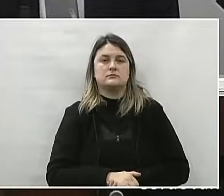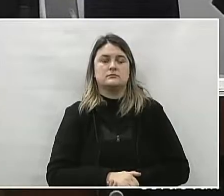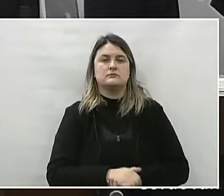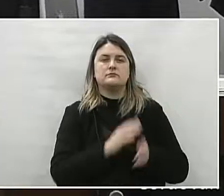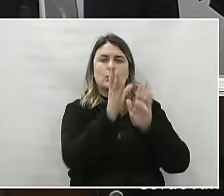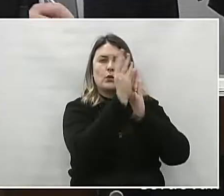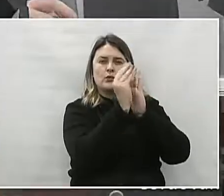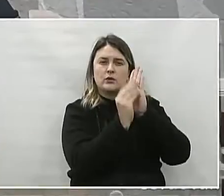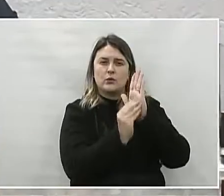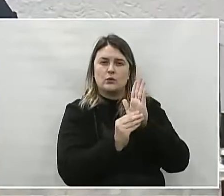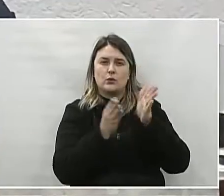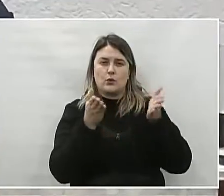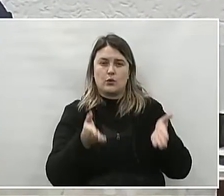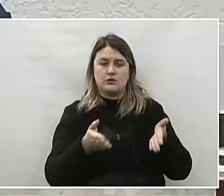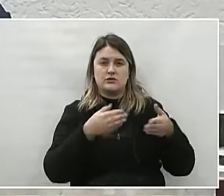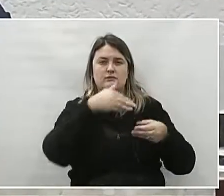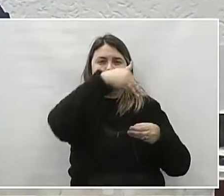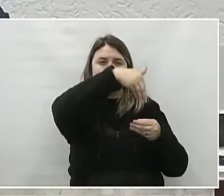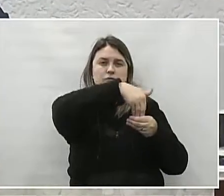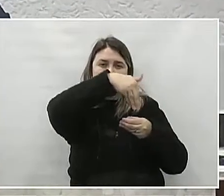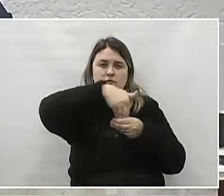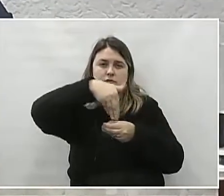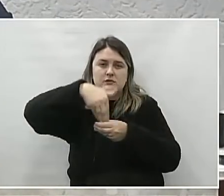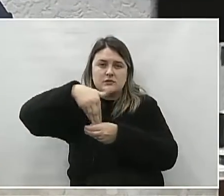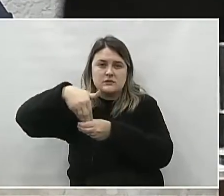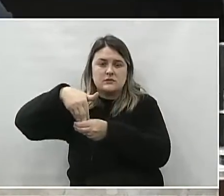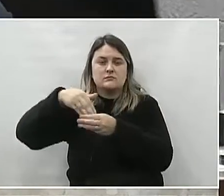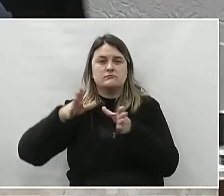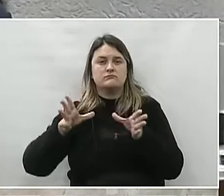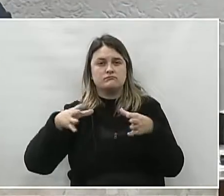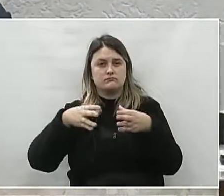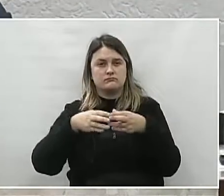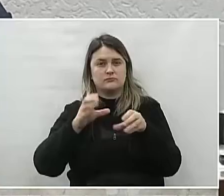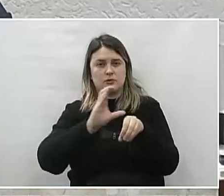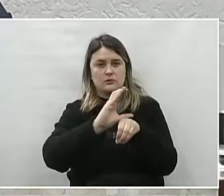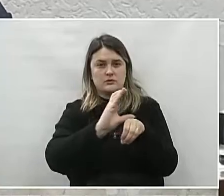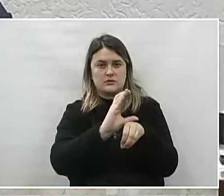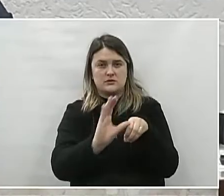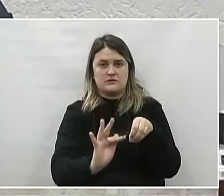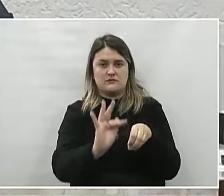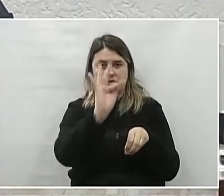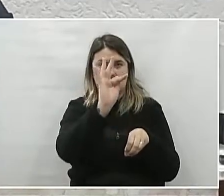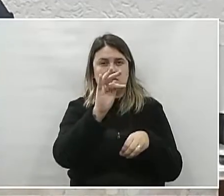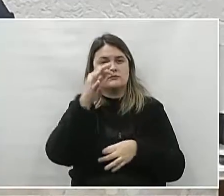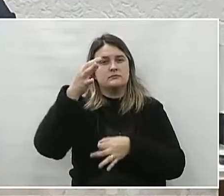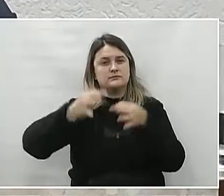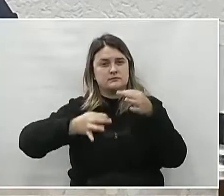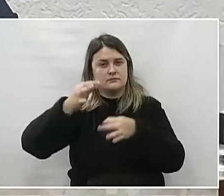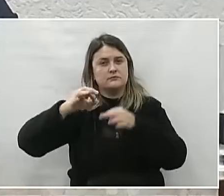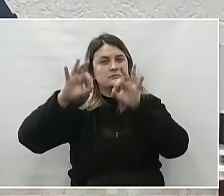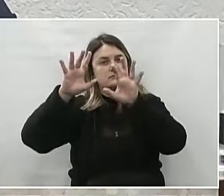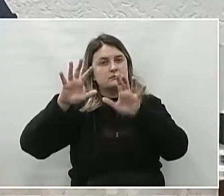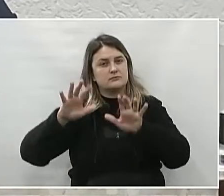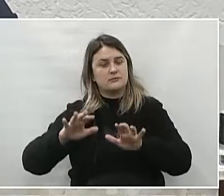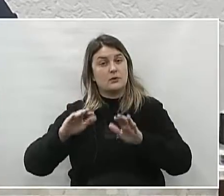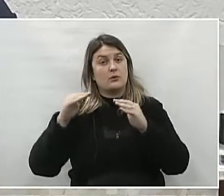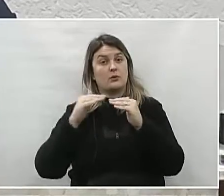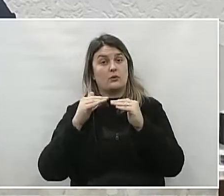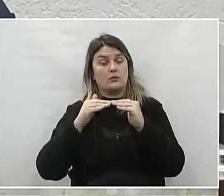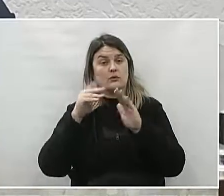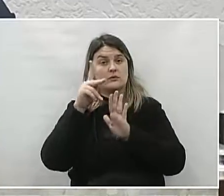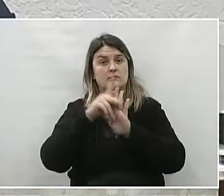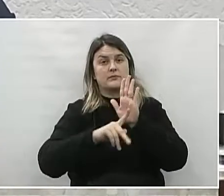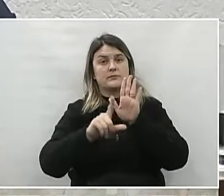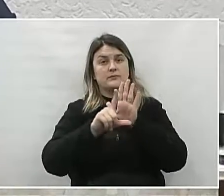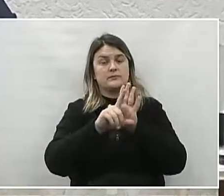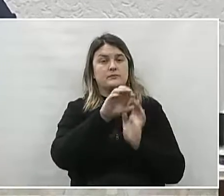Matéria da ordem do dia. Votação no parecer fundamentado da Comissão de Constituição, Justiça e Redação Final. Favorável ao